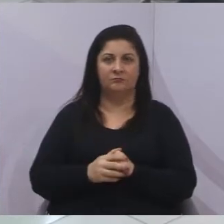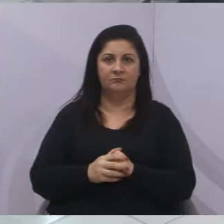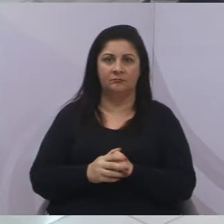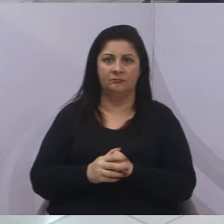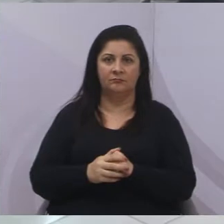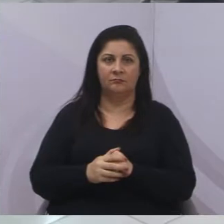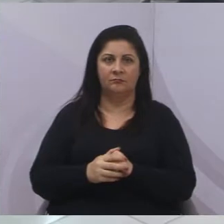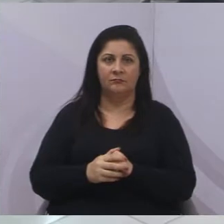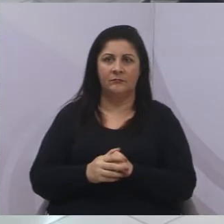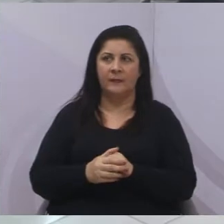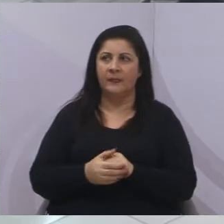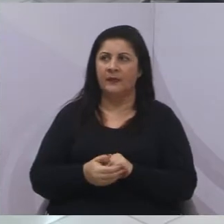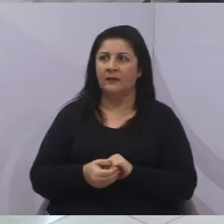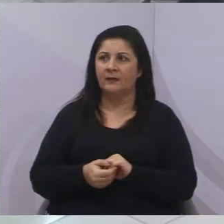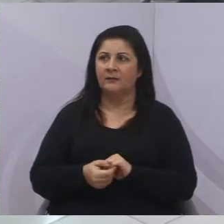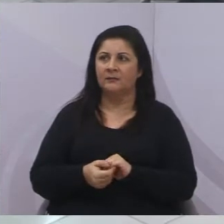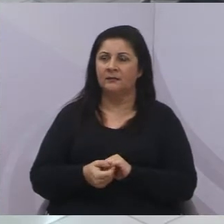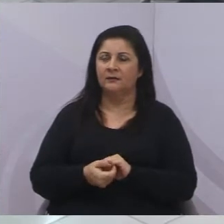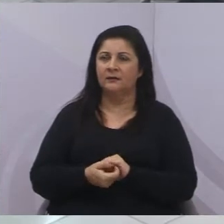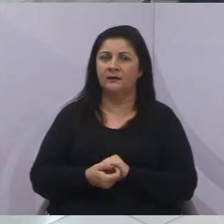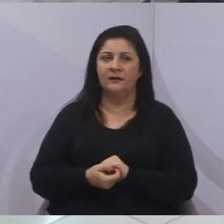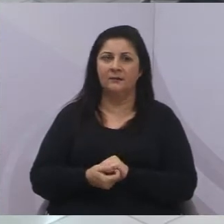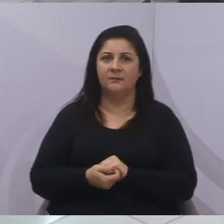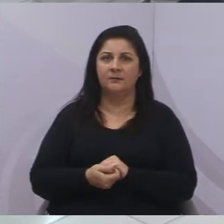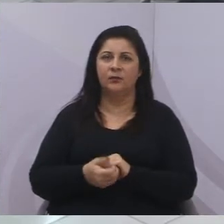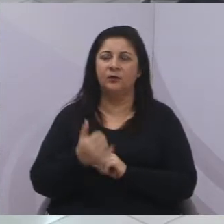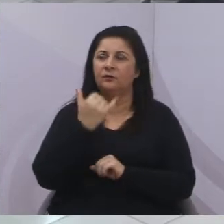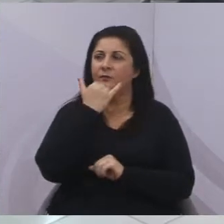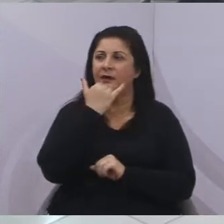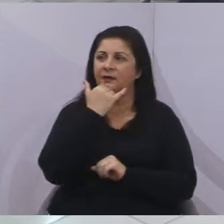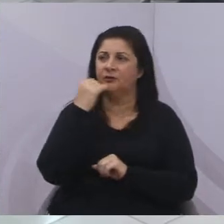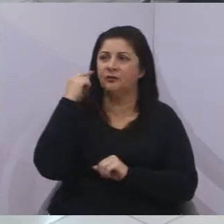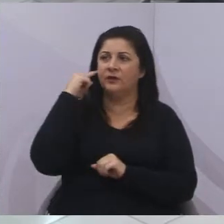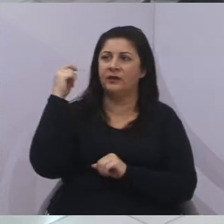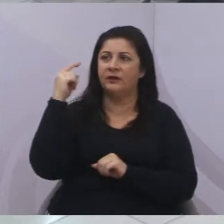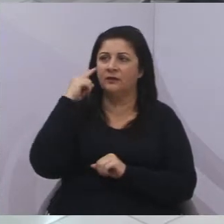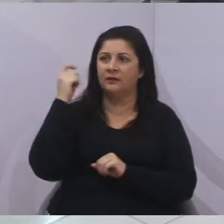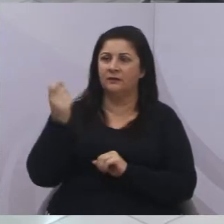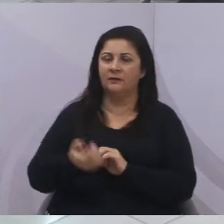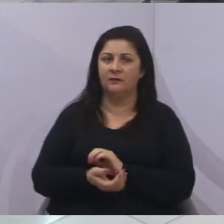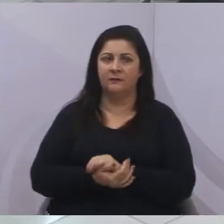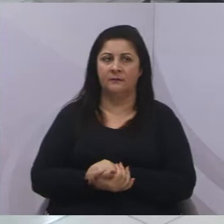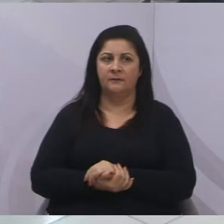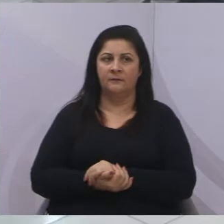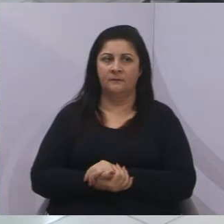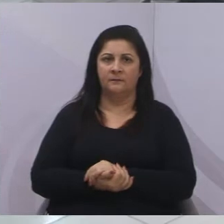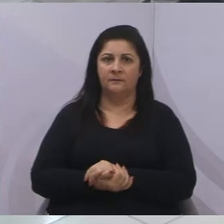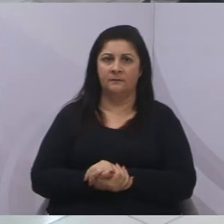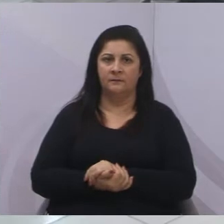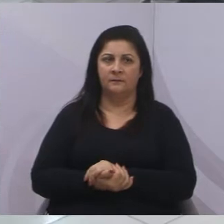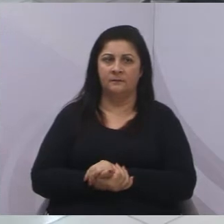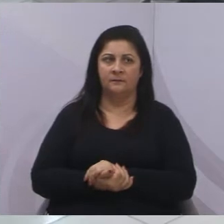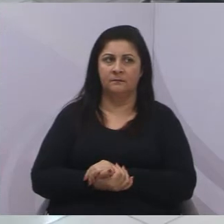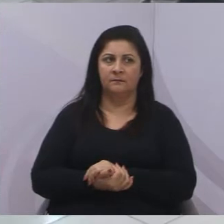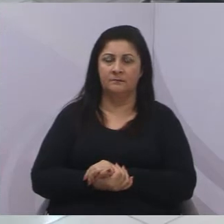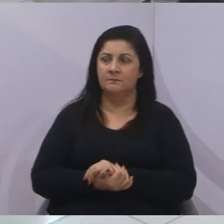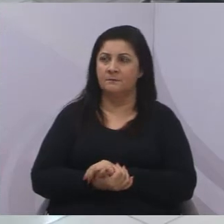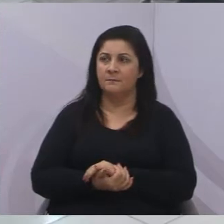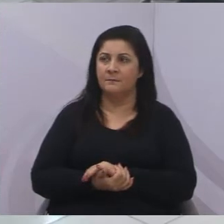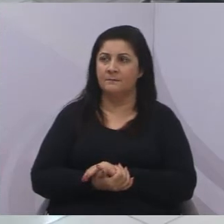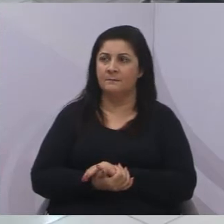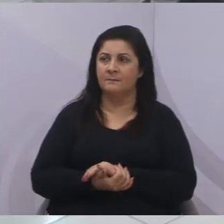seguimento, então, à prestação de contas da Secretaria de Saúde do município de Jacareí, em cumprimento à Lei